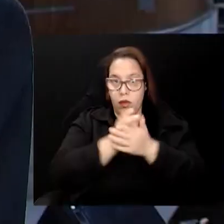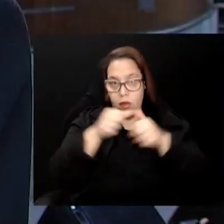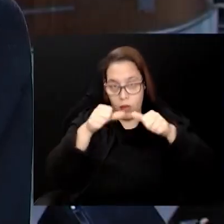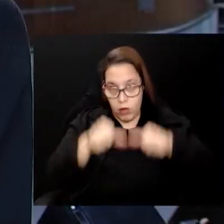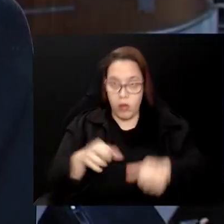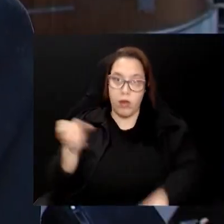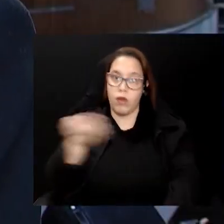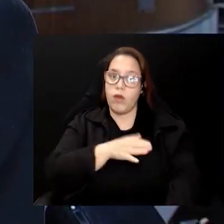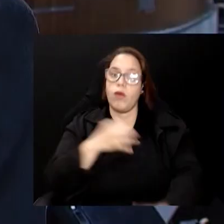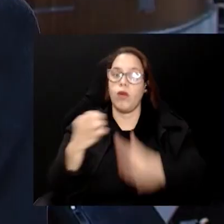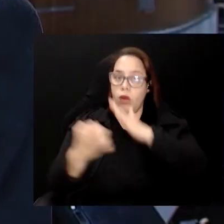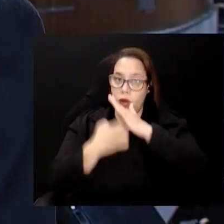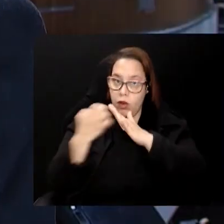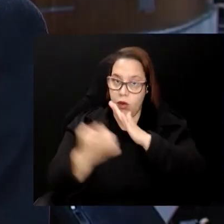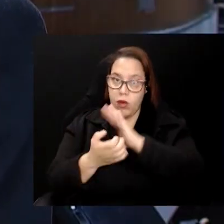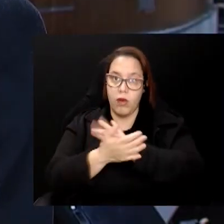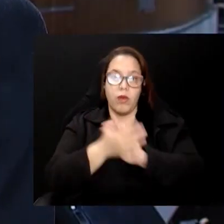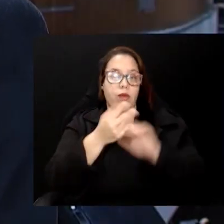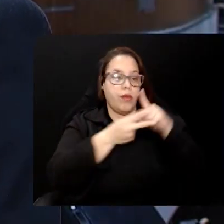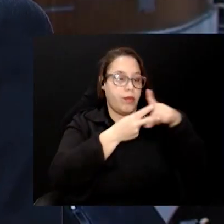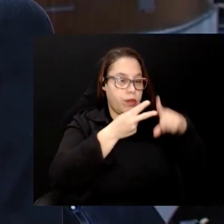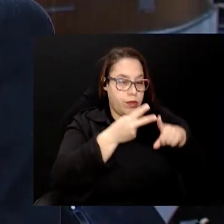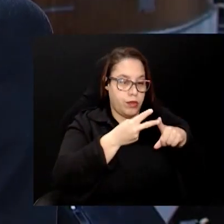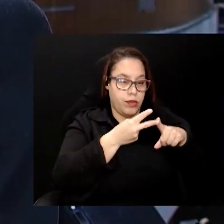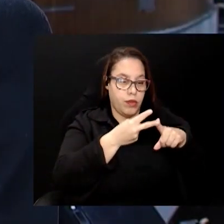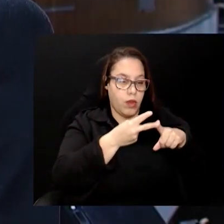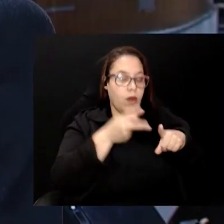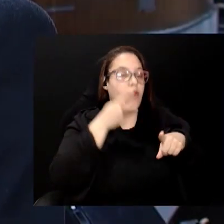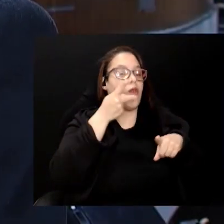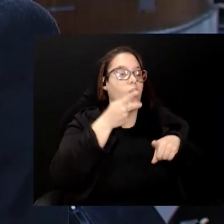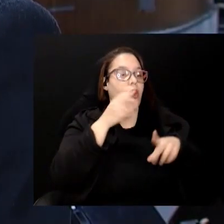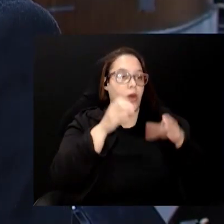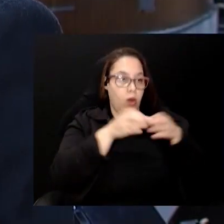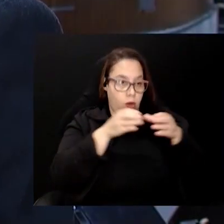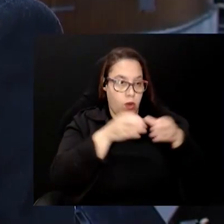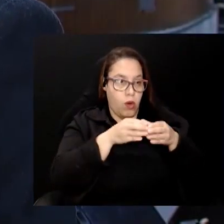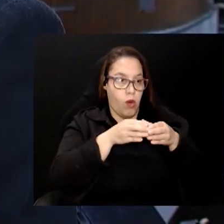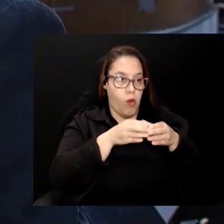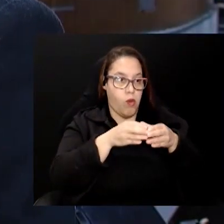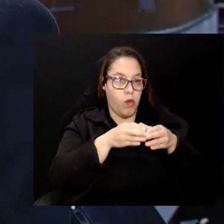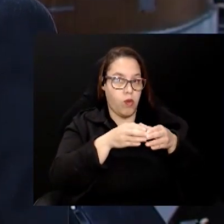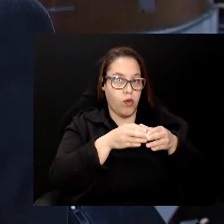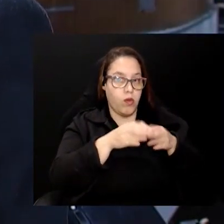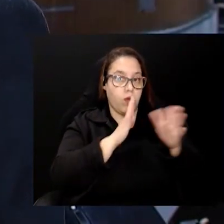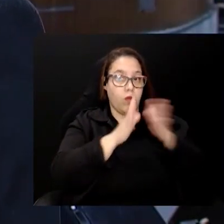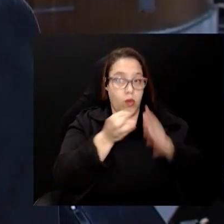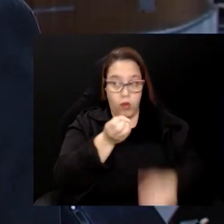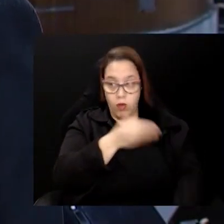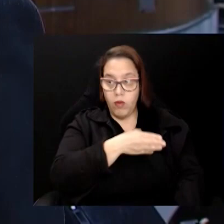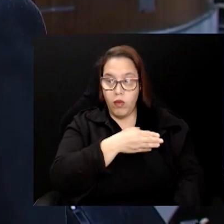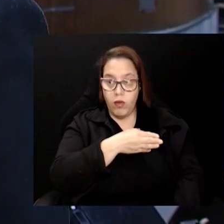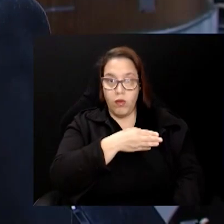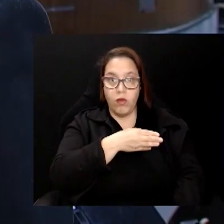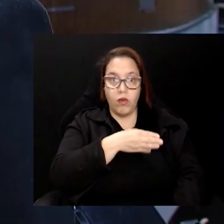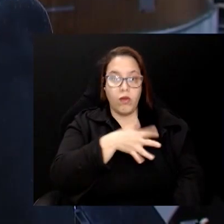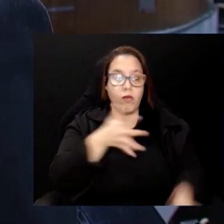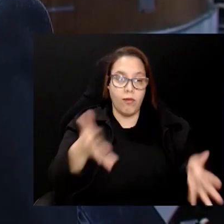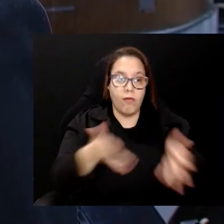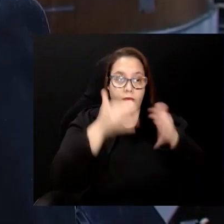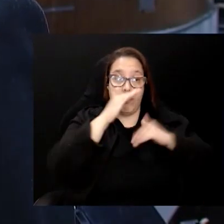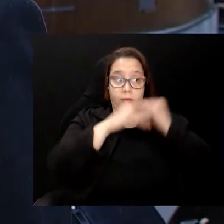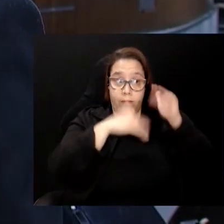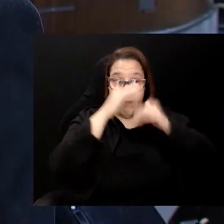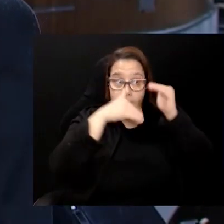empresas. 2 pontos que nós vamos tocar, porque a comissão nesse ponto novo, que é fomentar o desenvolvimento, que